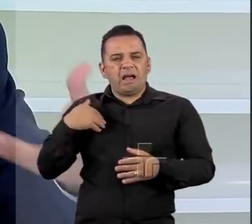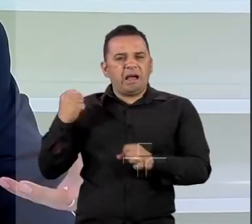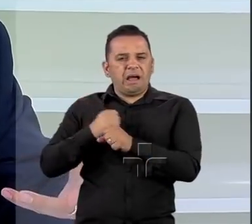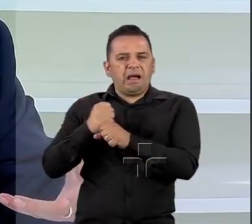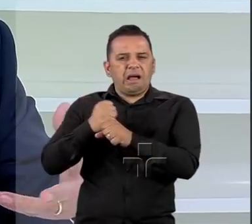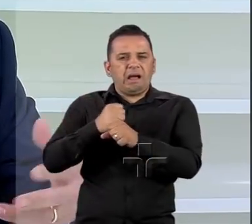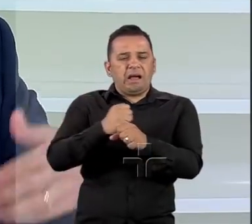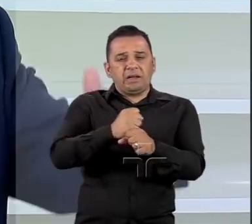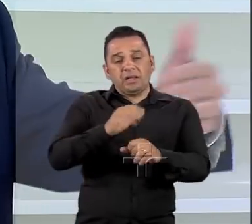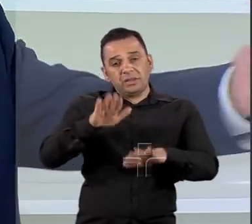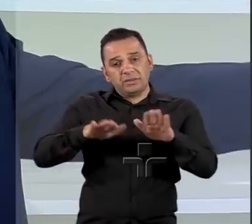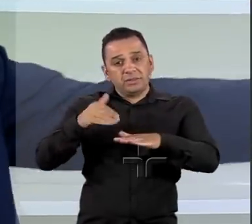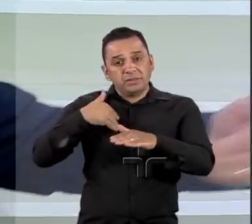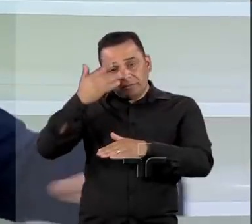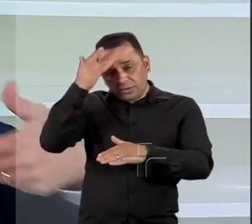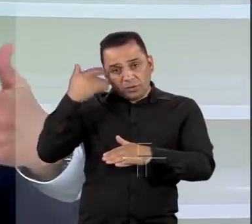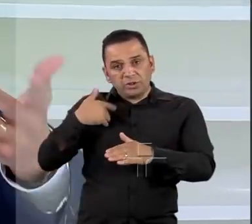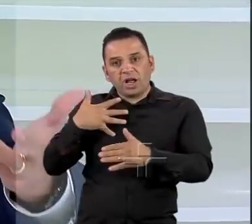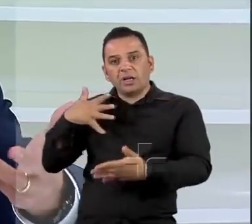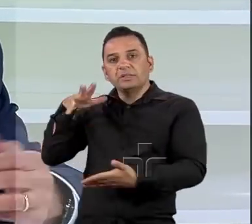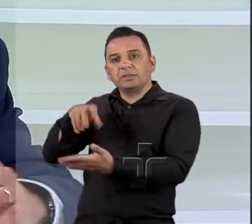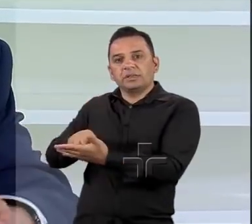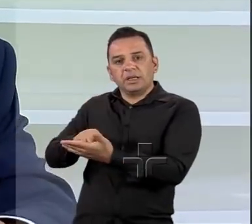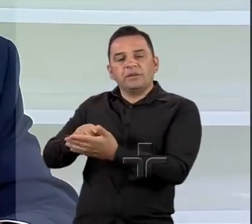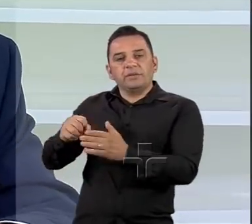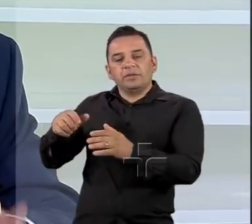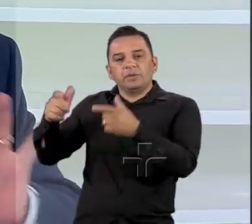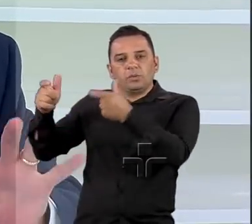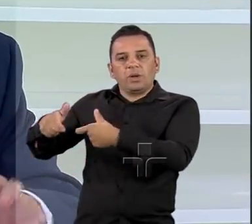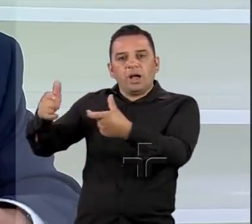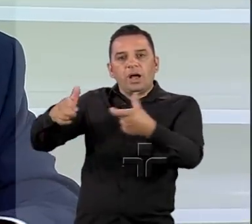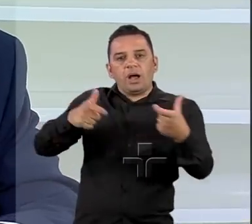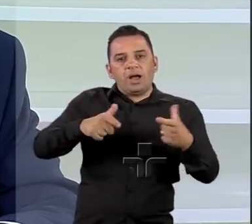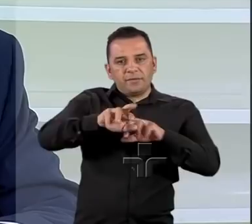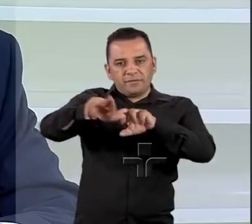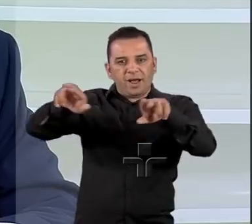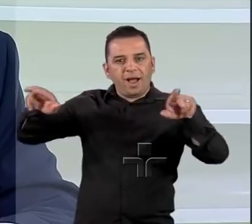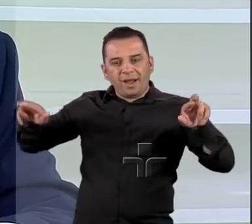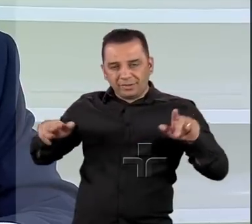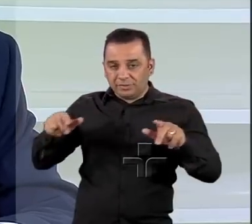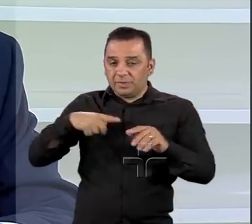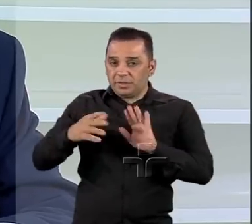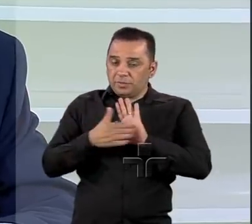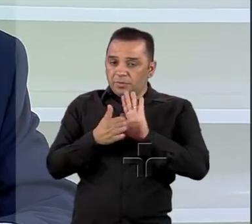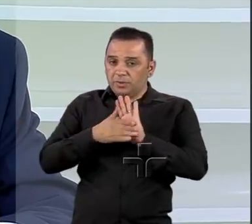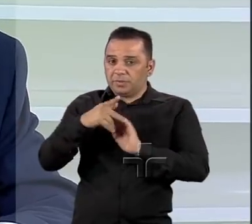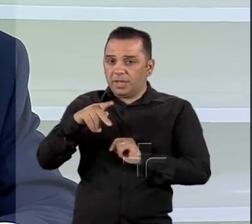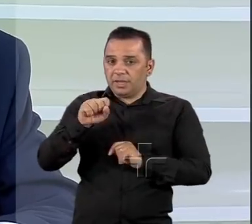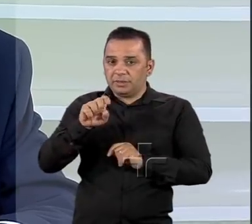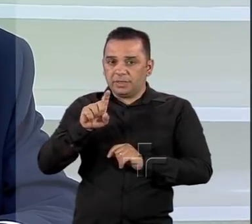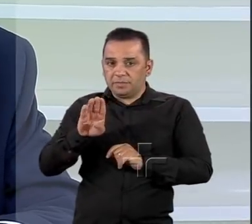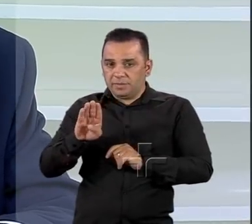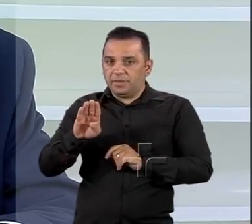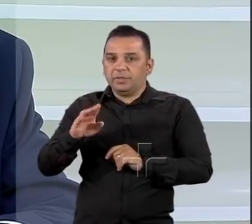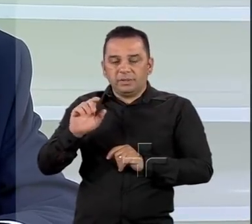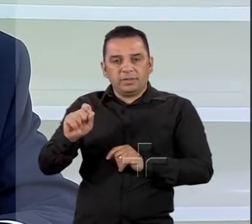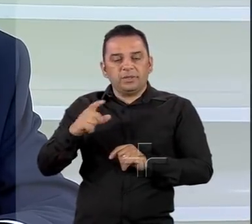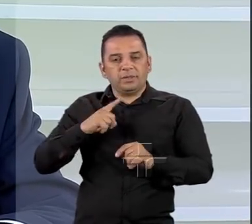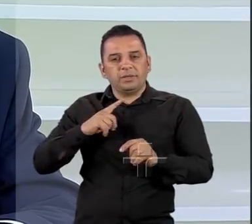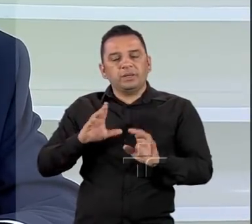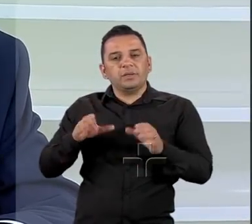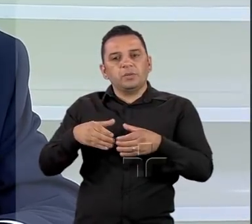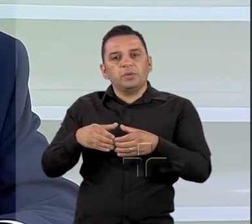ele busca recursos e se inscreve em várias localidades. Mas a proposta do PSDB são os